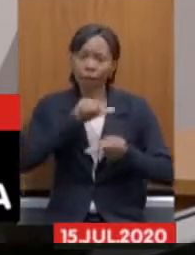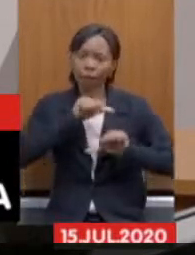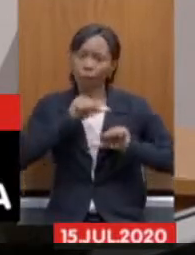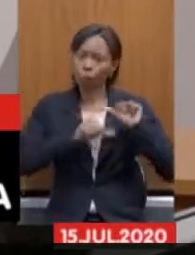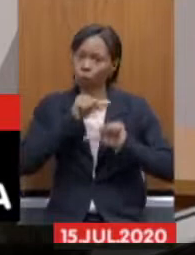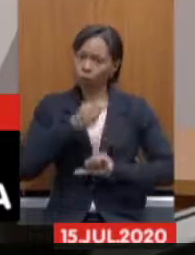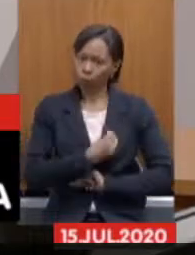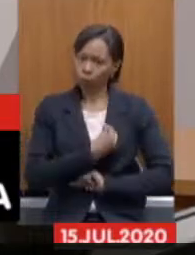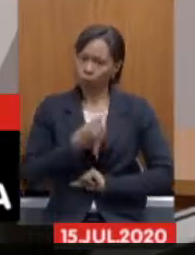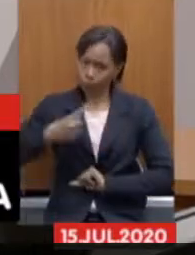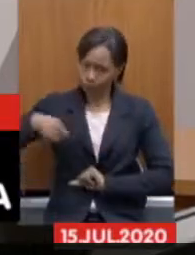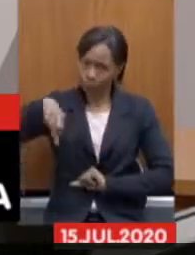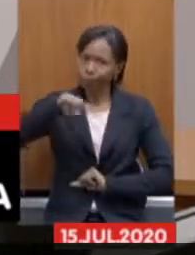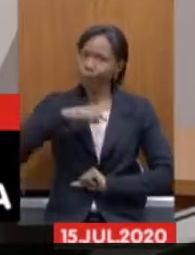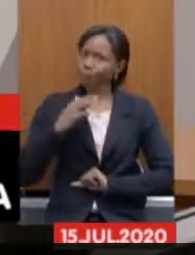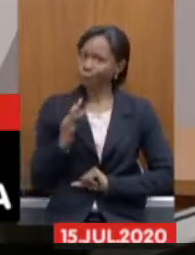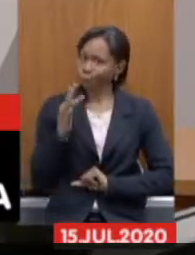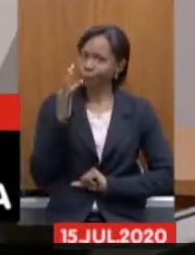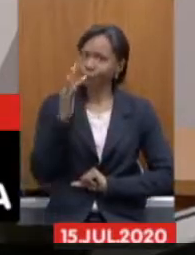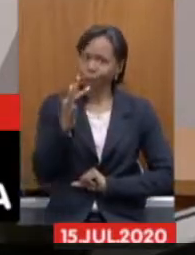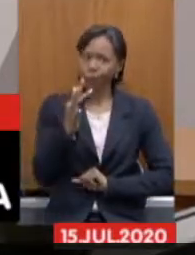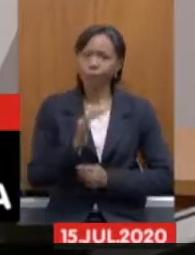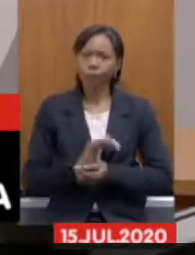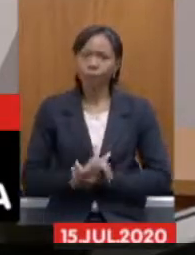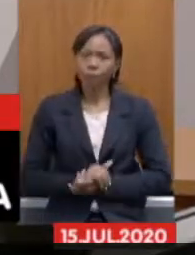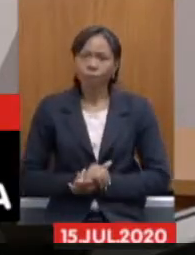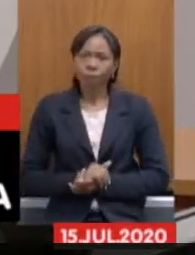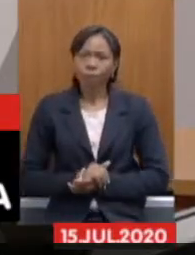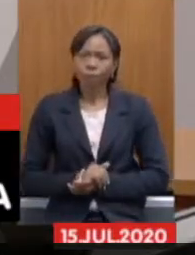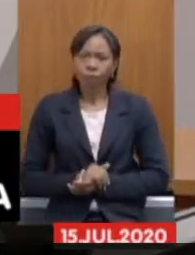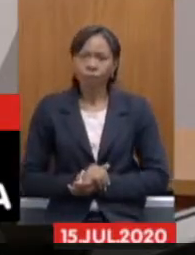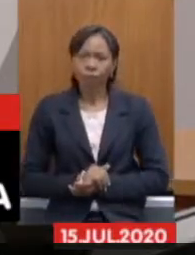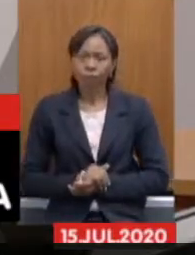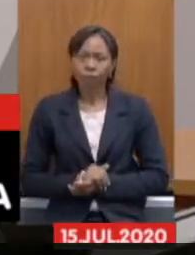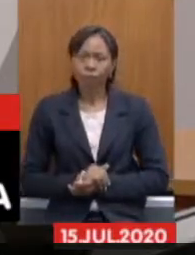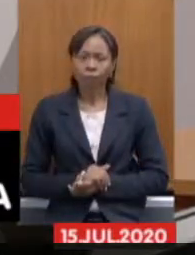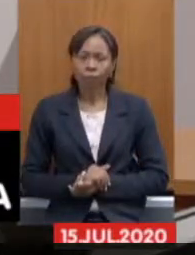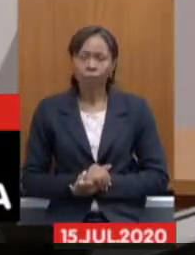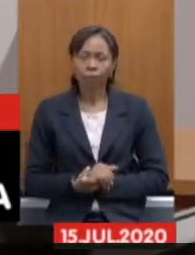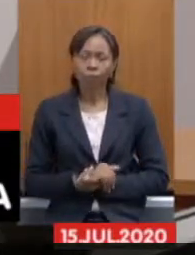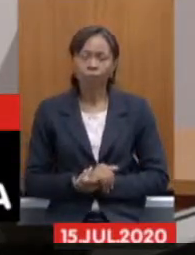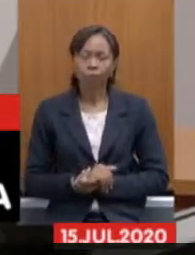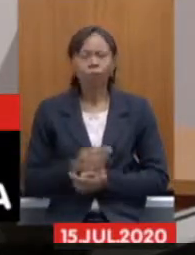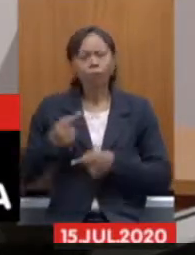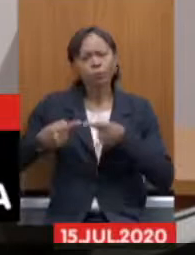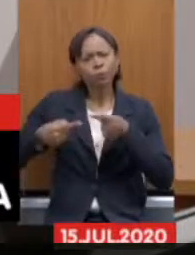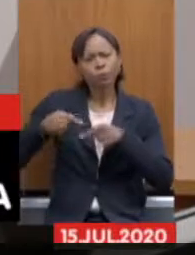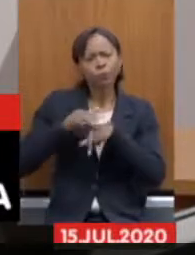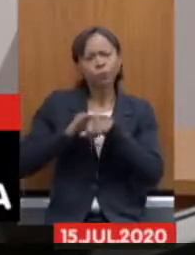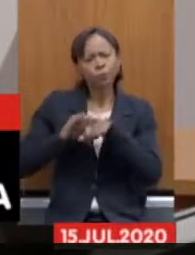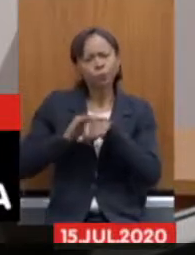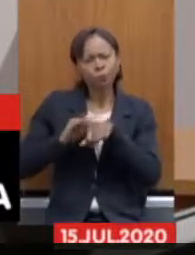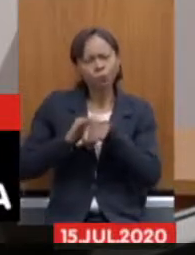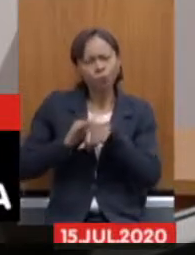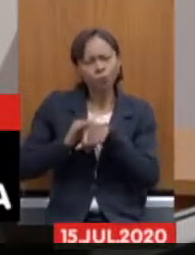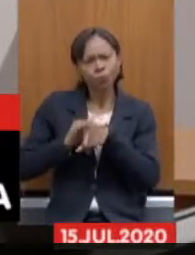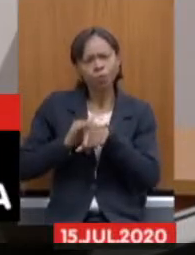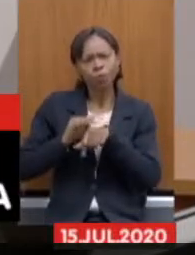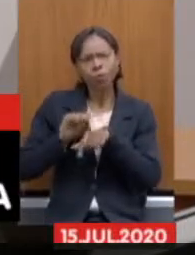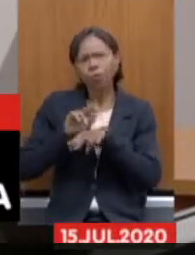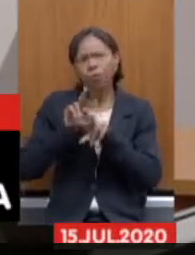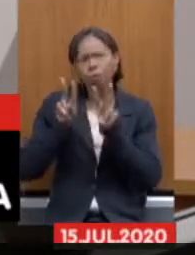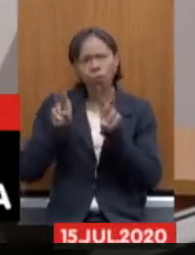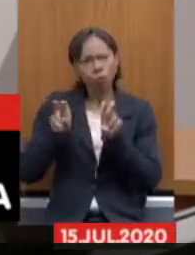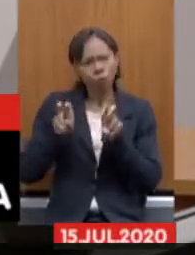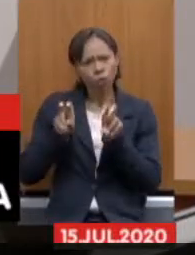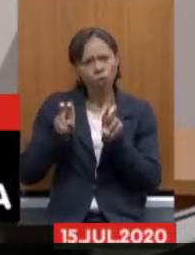vidas o e futuras bom é eu não há discussão inicial seria